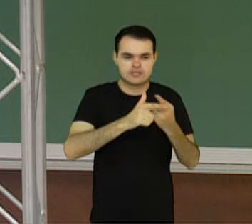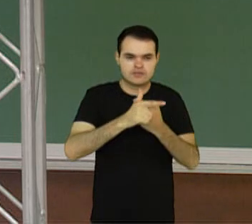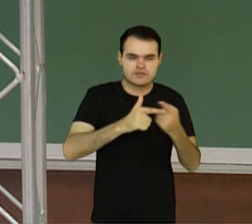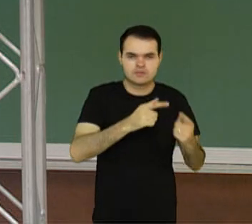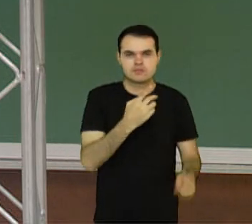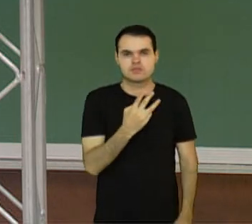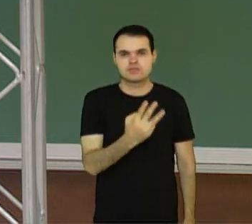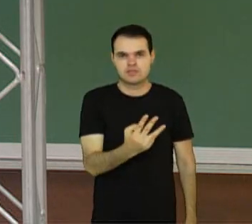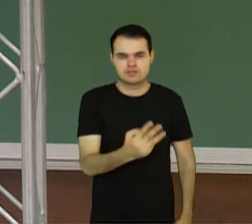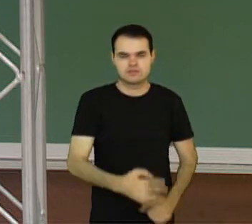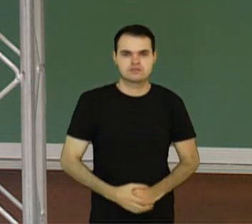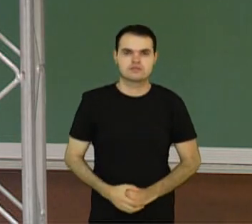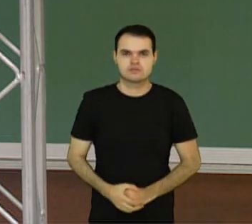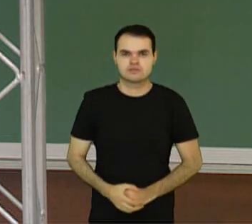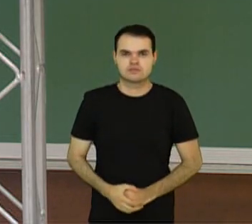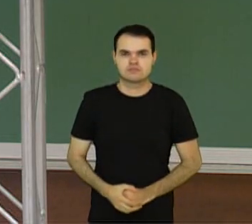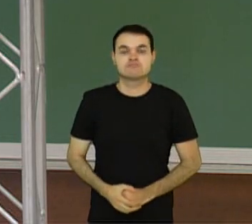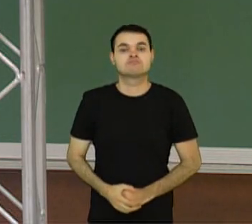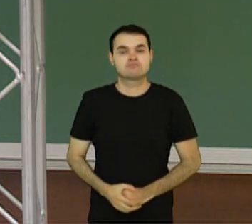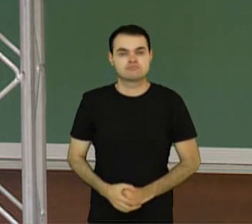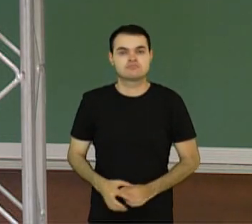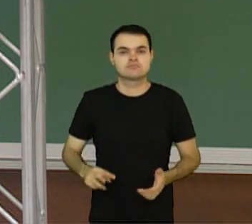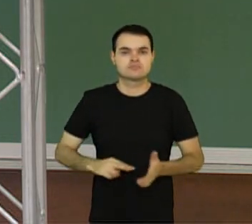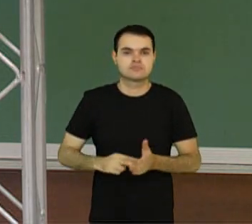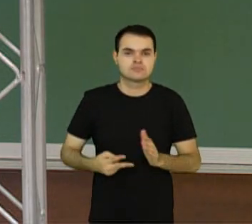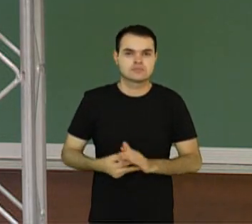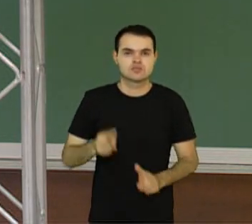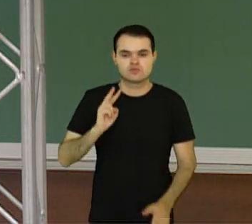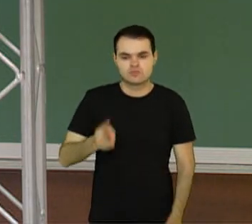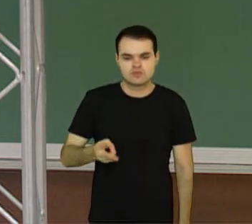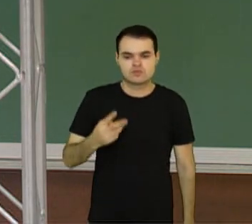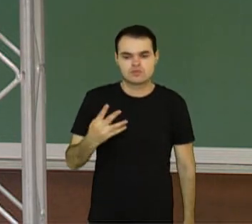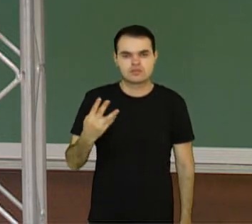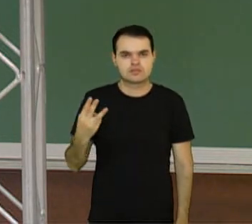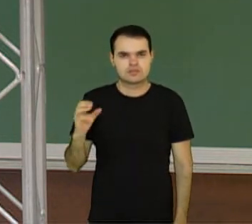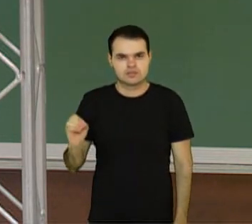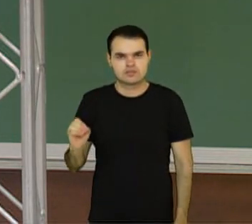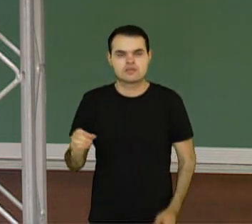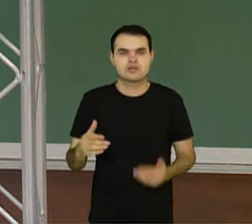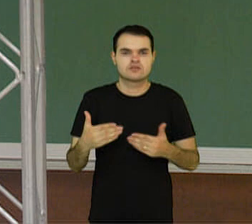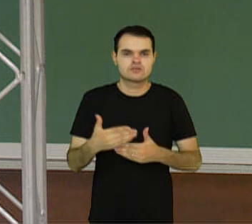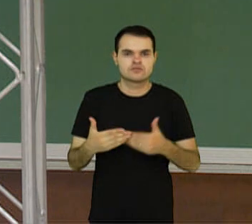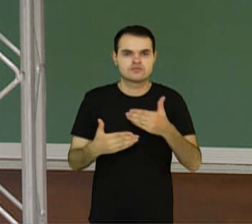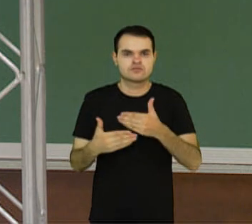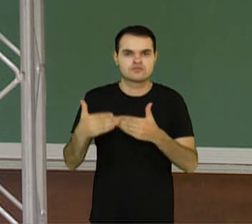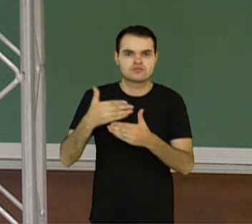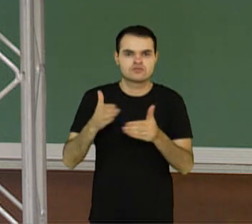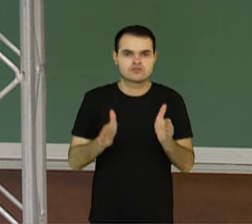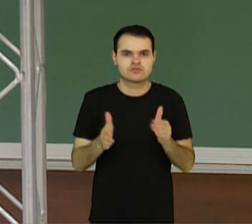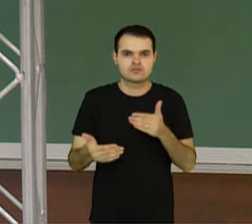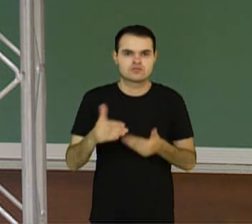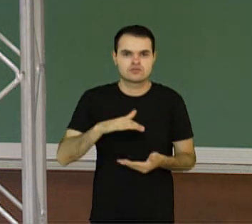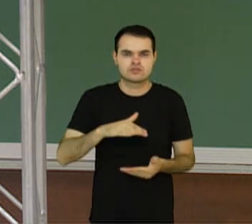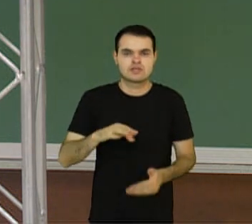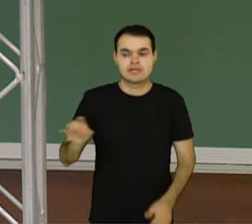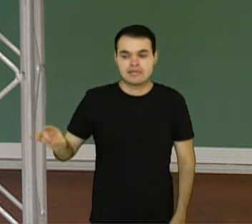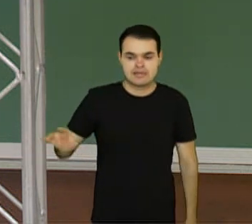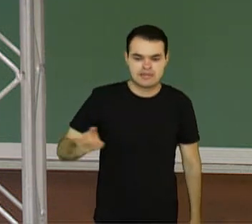por 3. Então, vai dar 2.430 tijolos. Então, significa que a